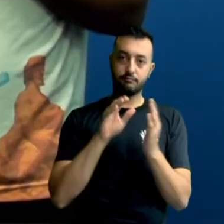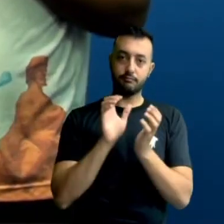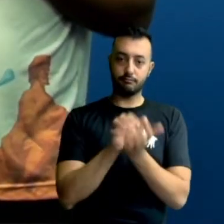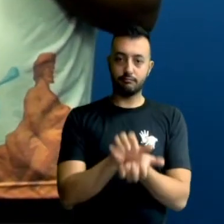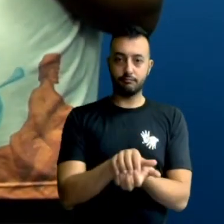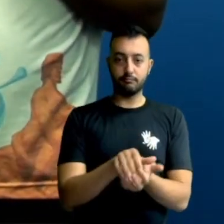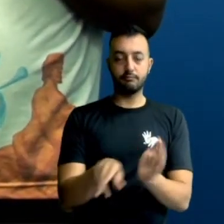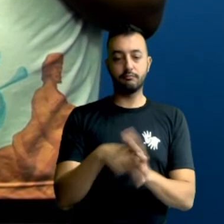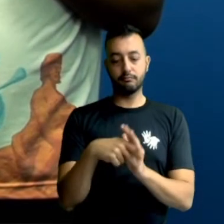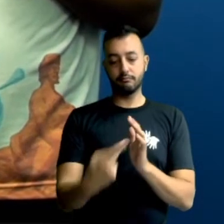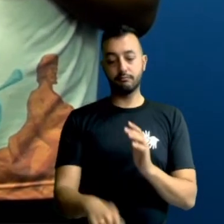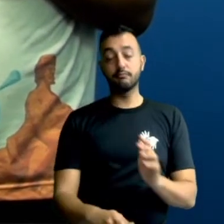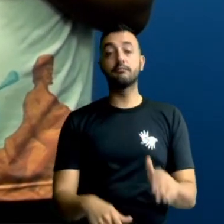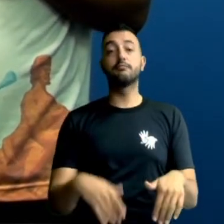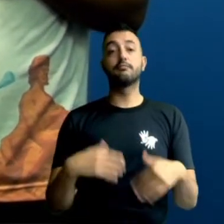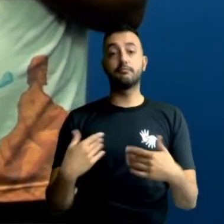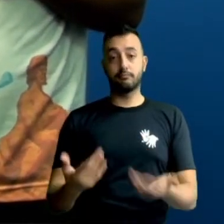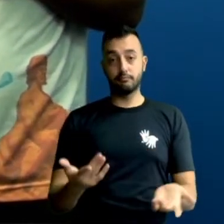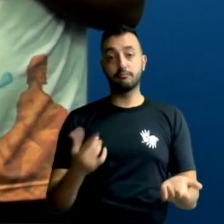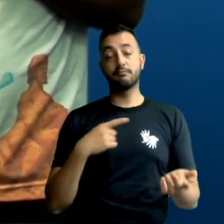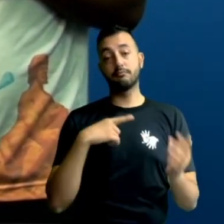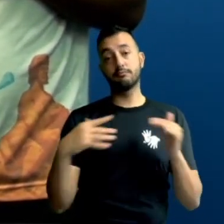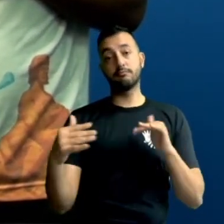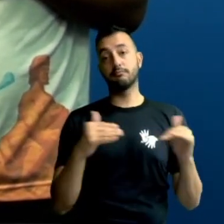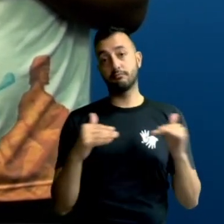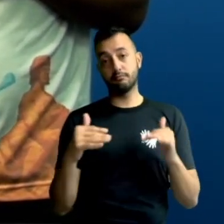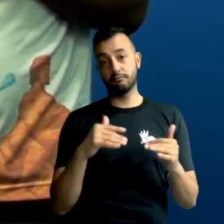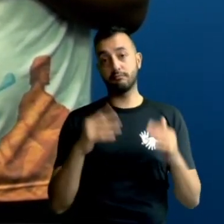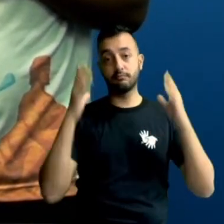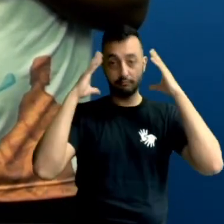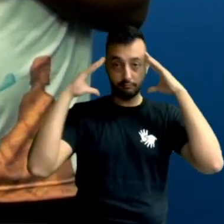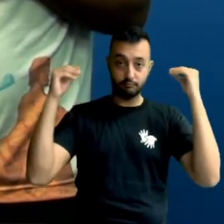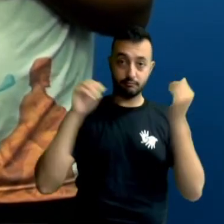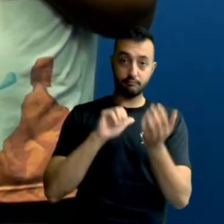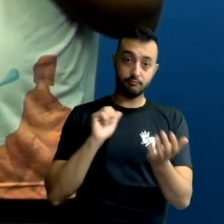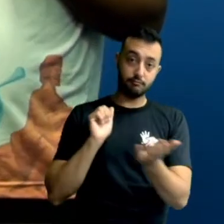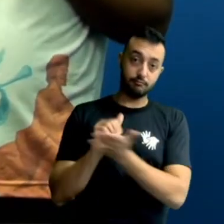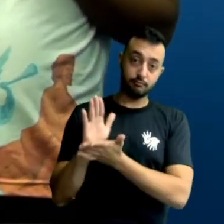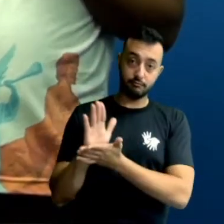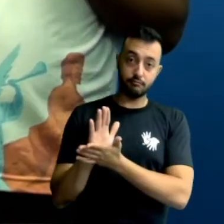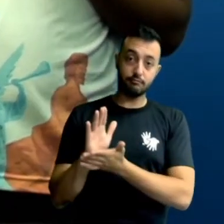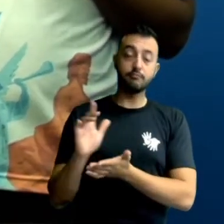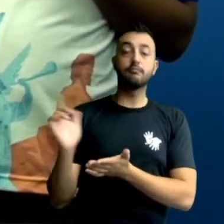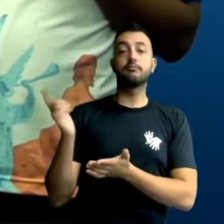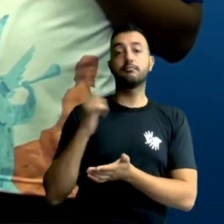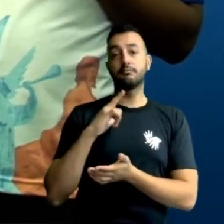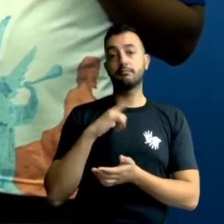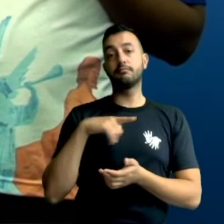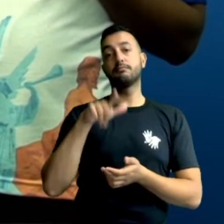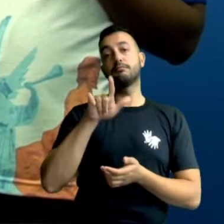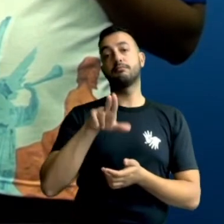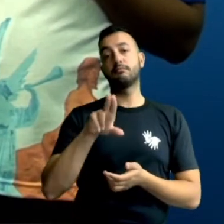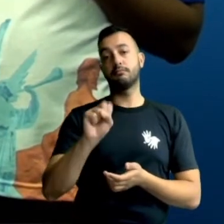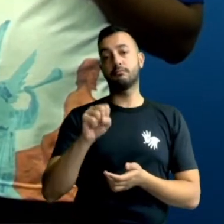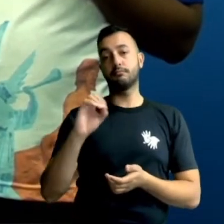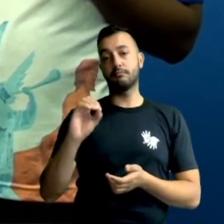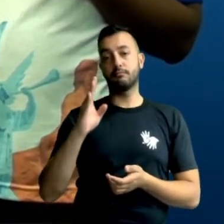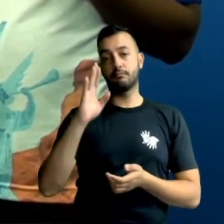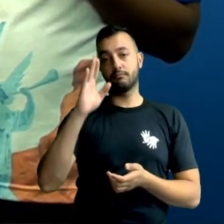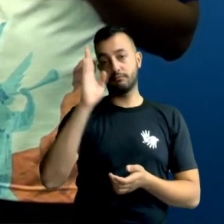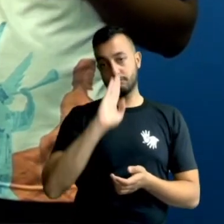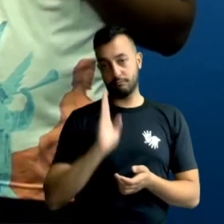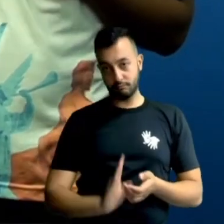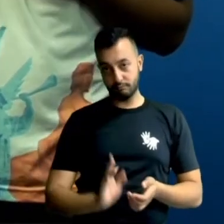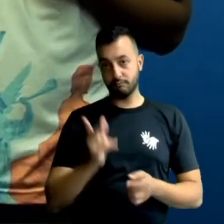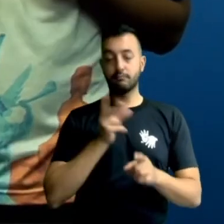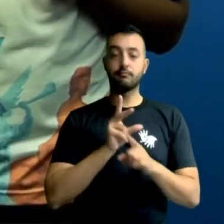Pernambuco, né? Então, quando tem esse processo de expulsão dos holandeses daqui de Pernambuco e que os lusos brasileiros eles saem vitoriosos,